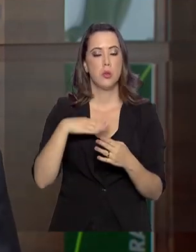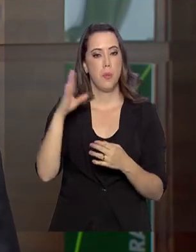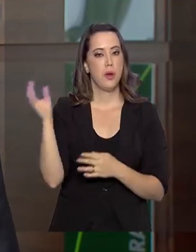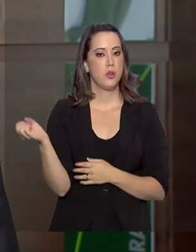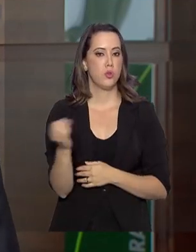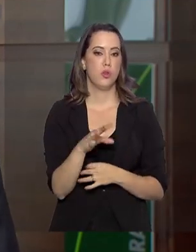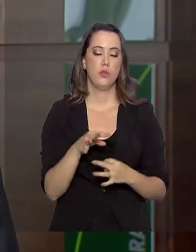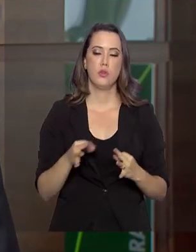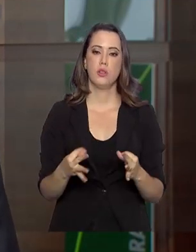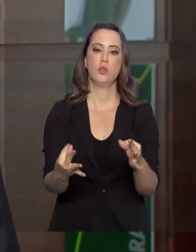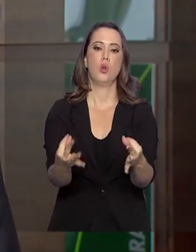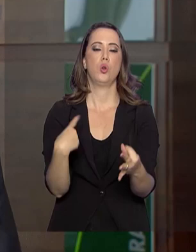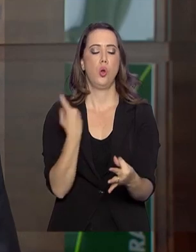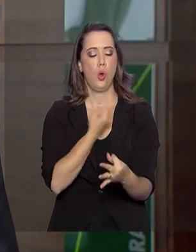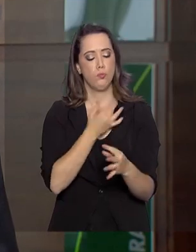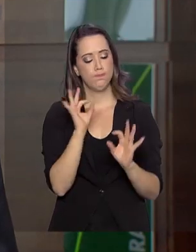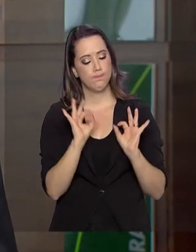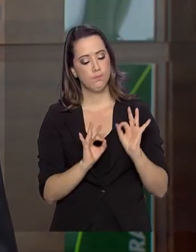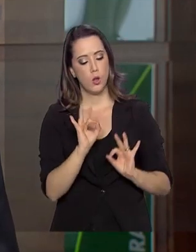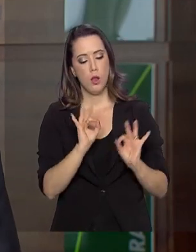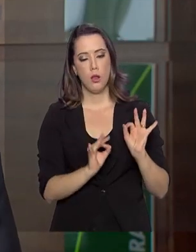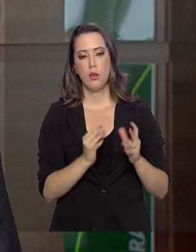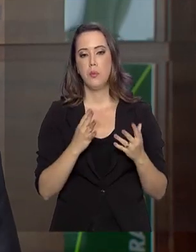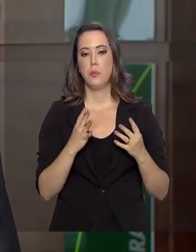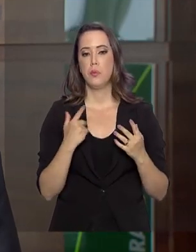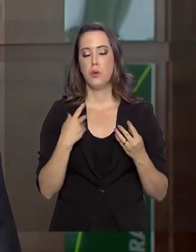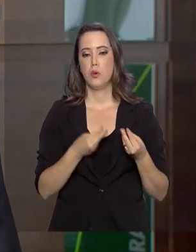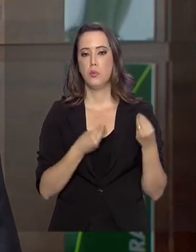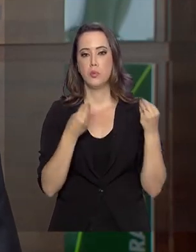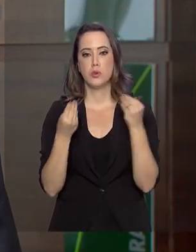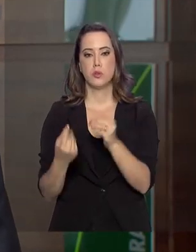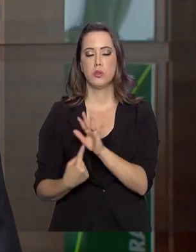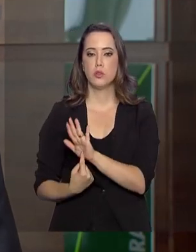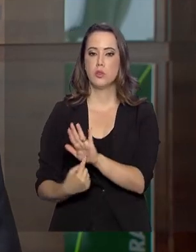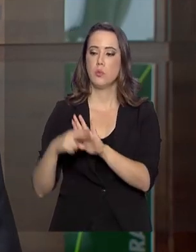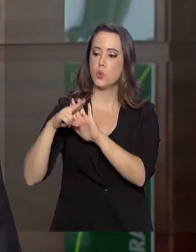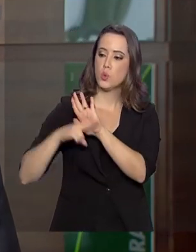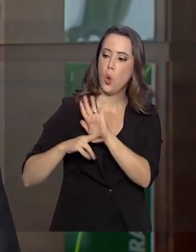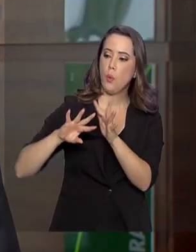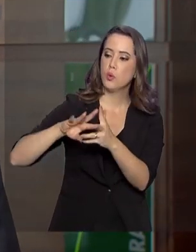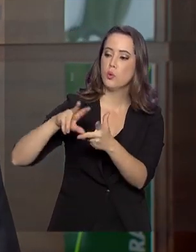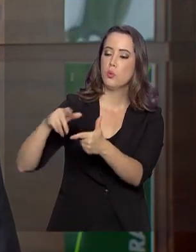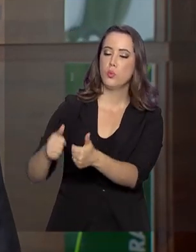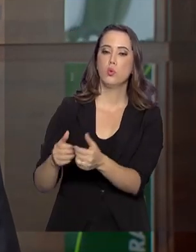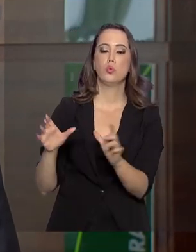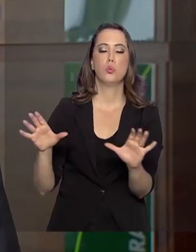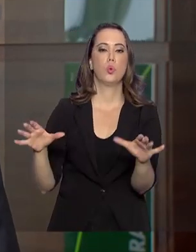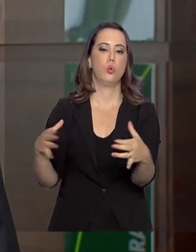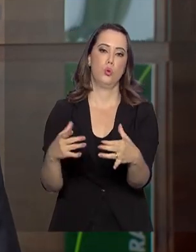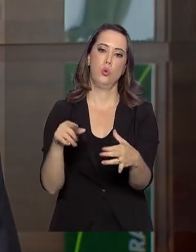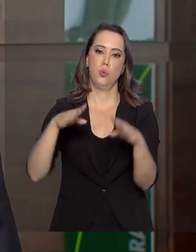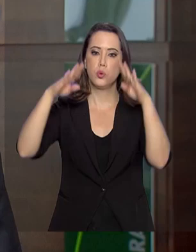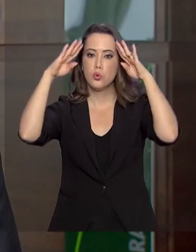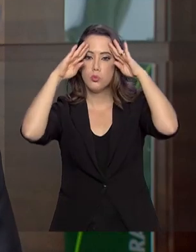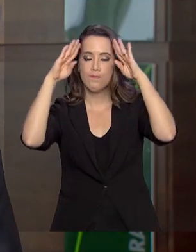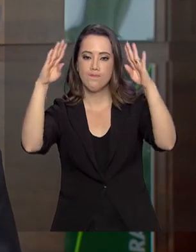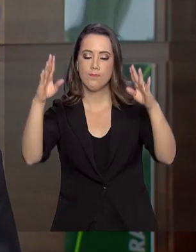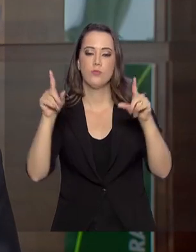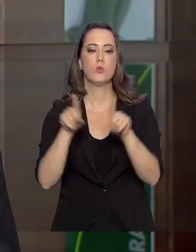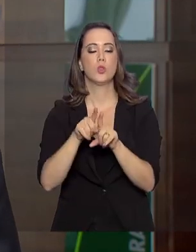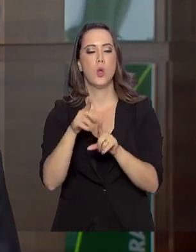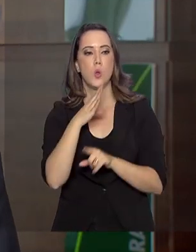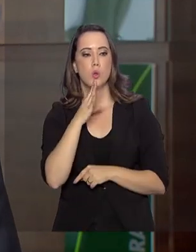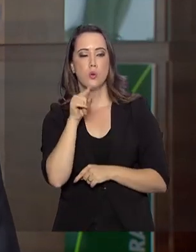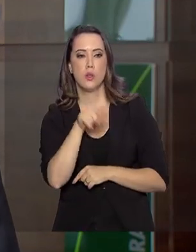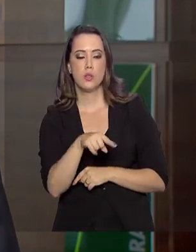um programa bastante sofisticado trazemos aí é boas práticas mundiais para esse setor e temos sido reconhecido com a